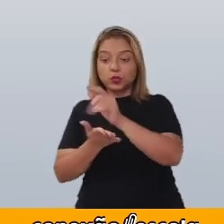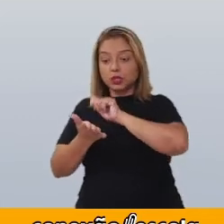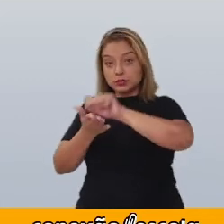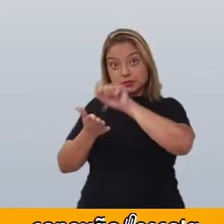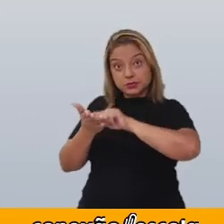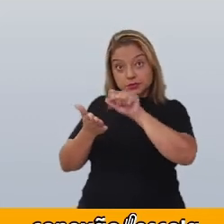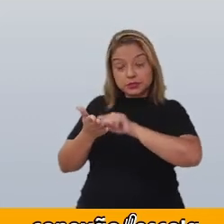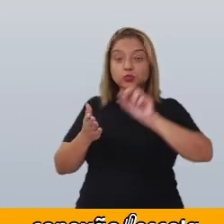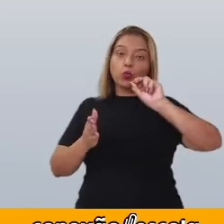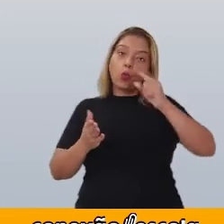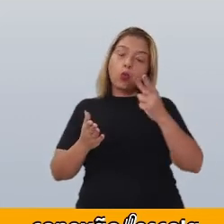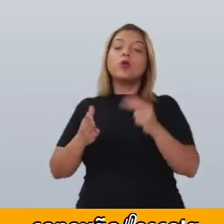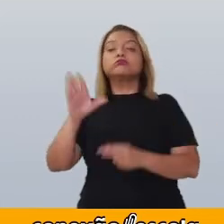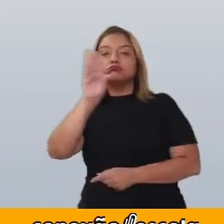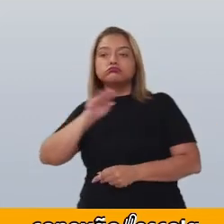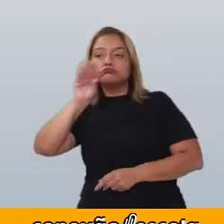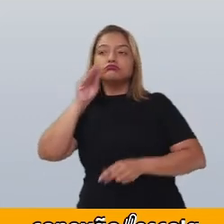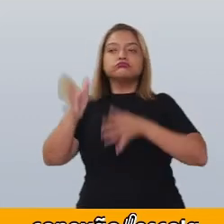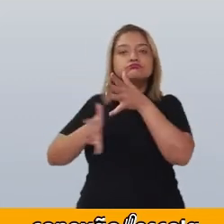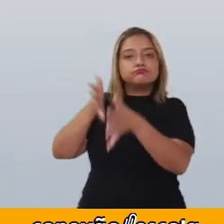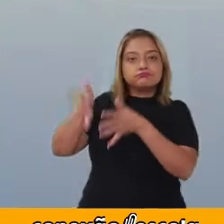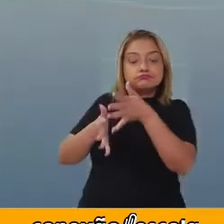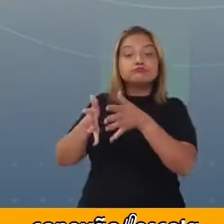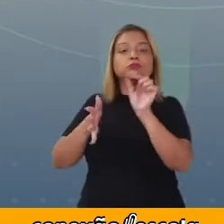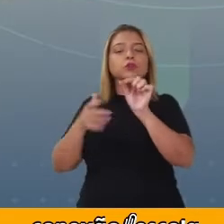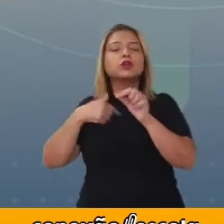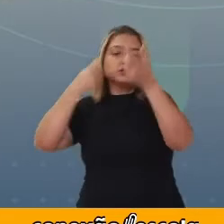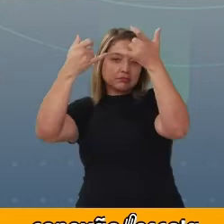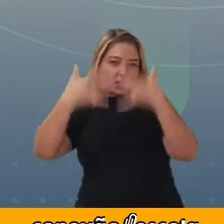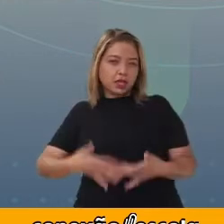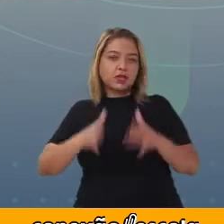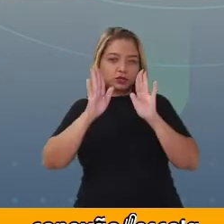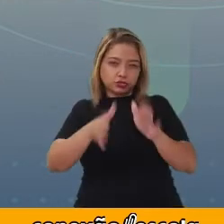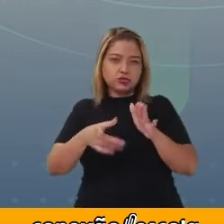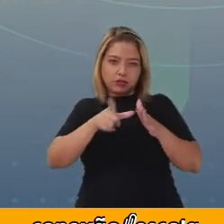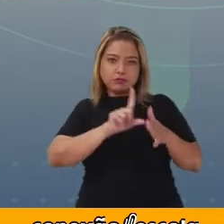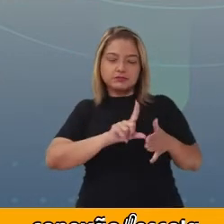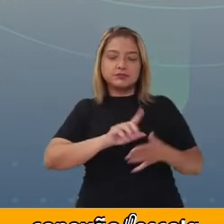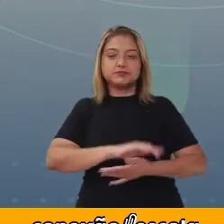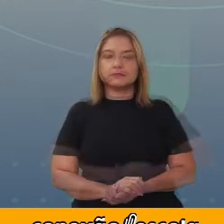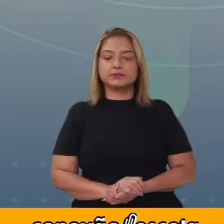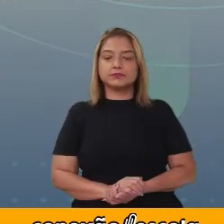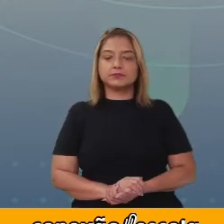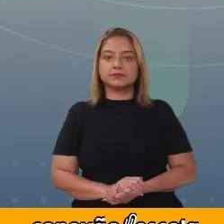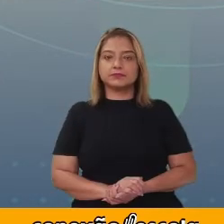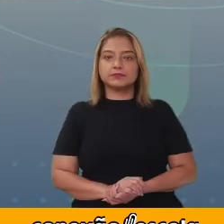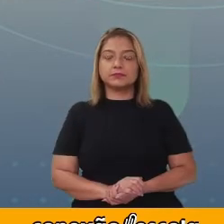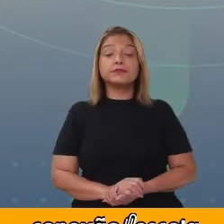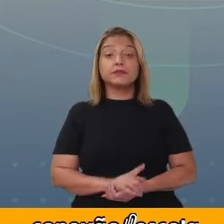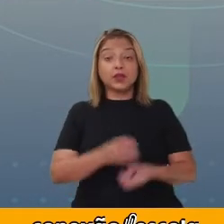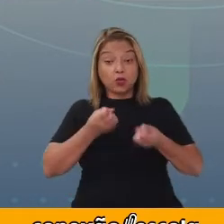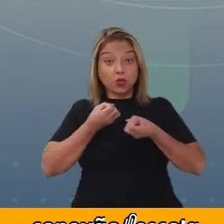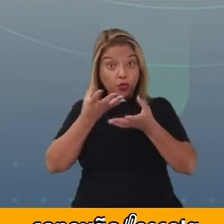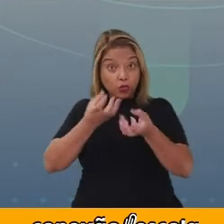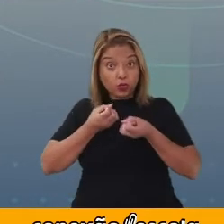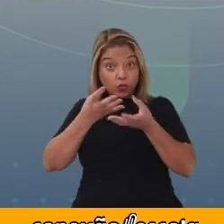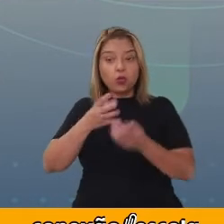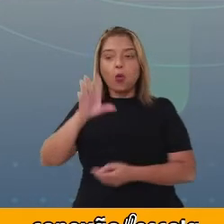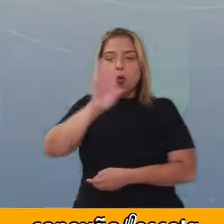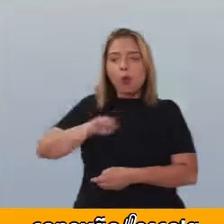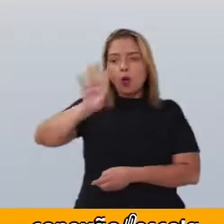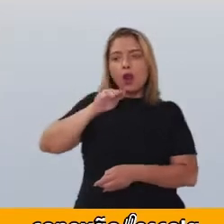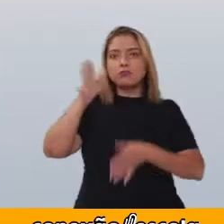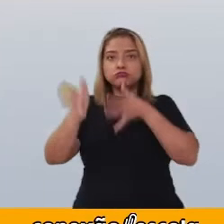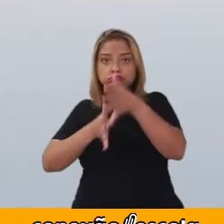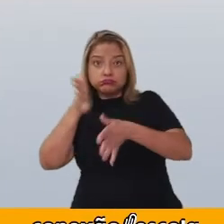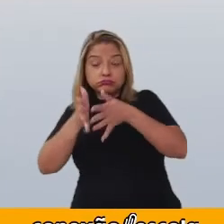escrito ou oral, conforme eu já mencionei na aula de hoje. No relato